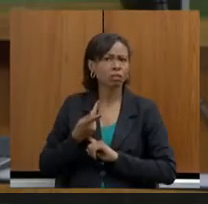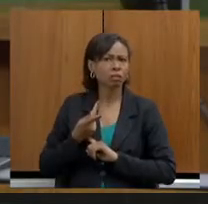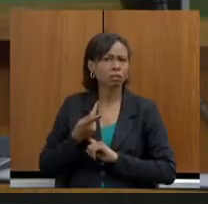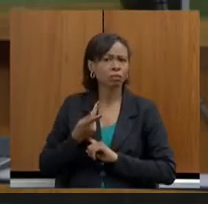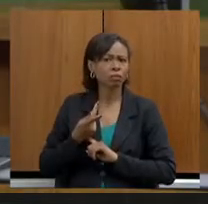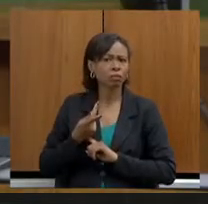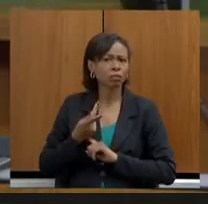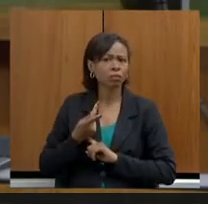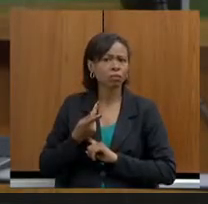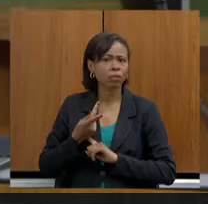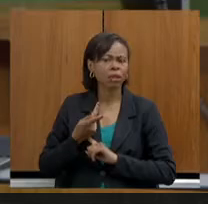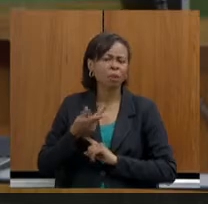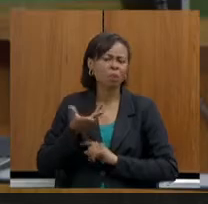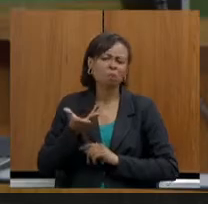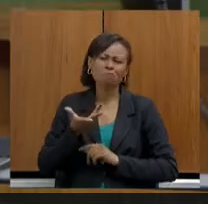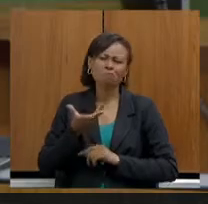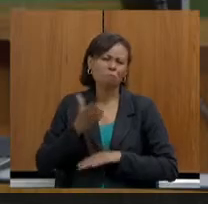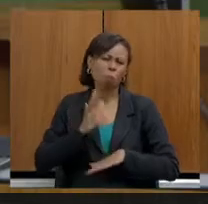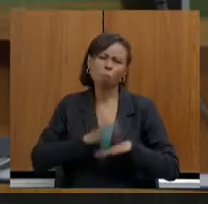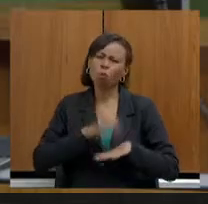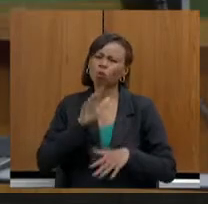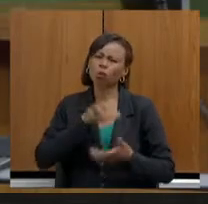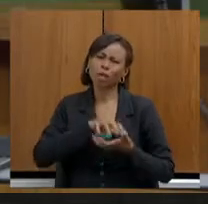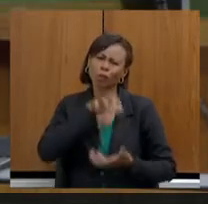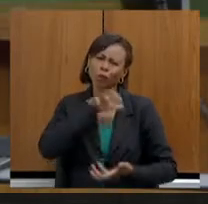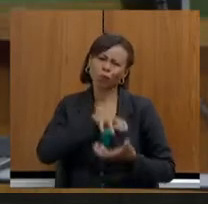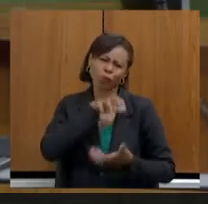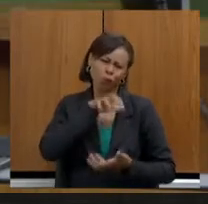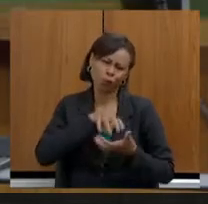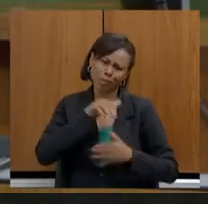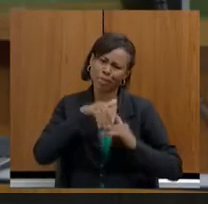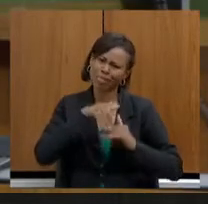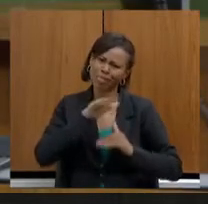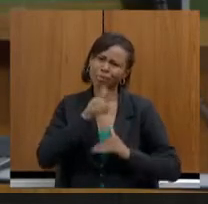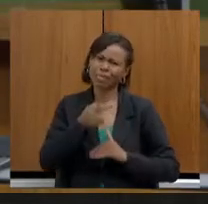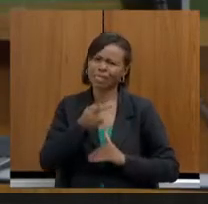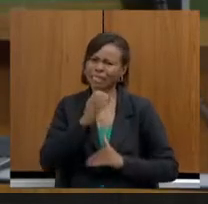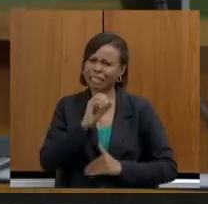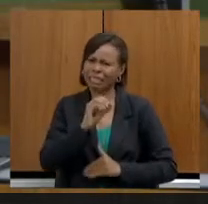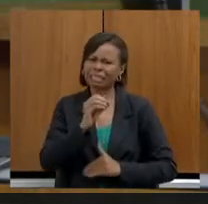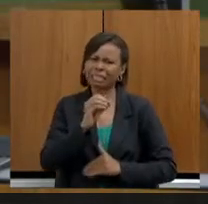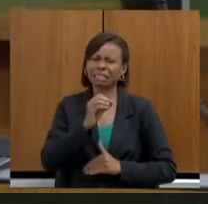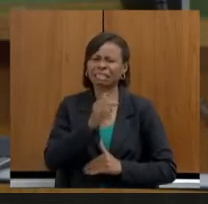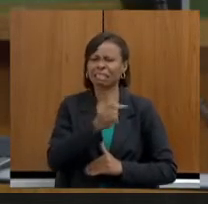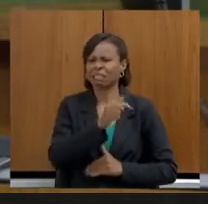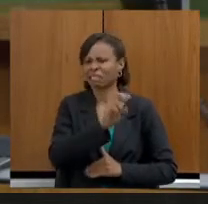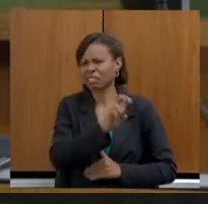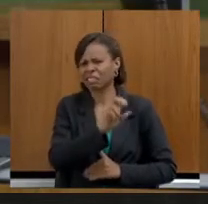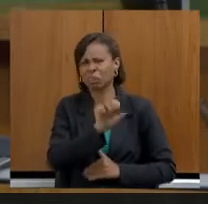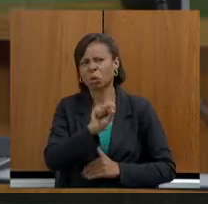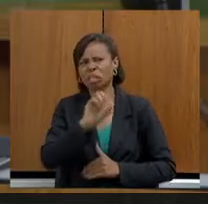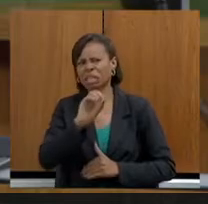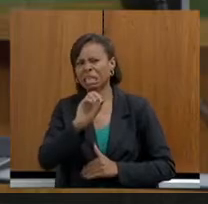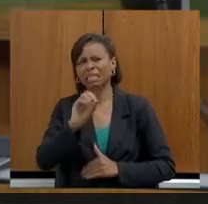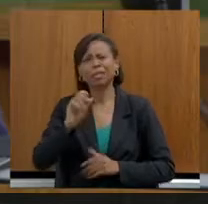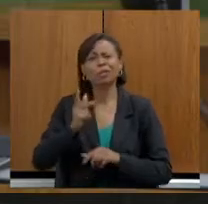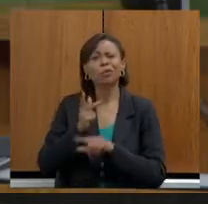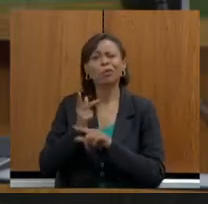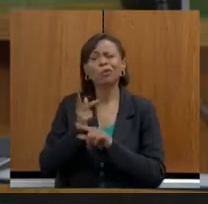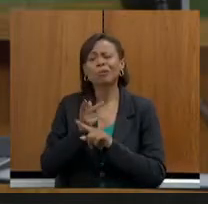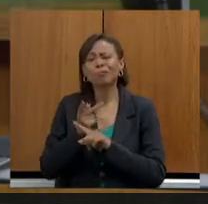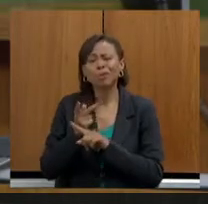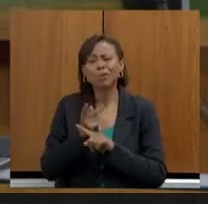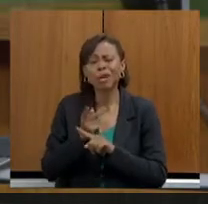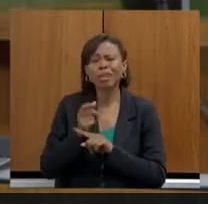né que estão nessa situação aí dessa aposentadoria pessoas acima de 70 anos e 75 anos 80 anos e muito